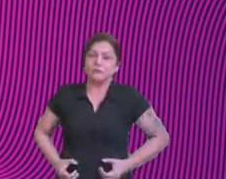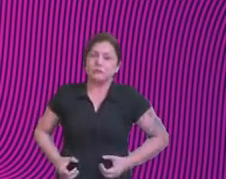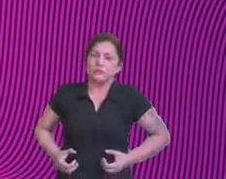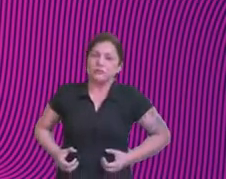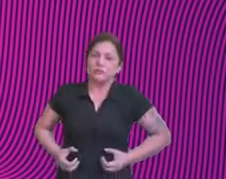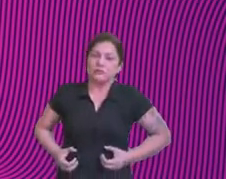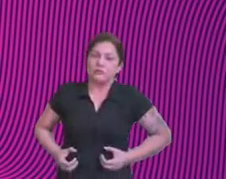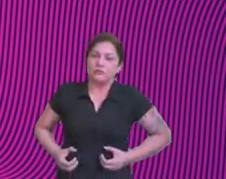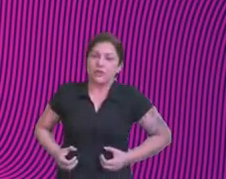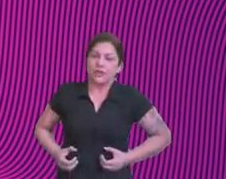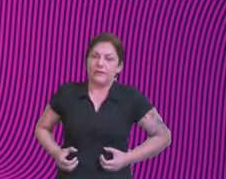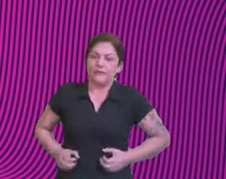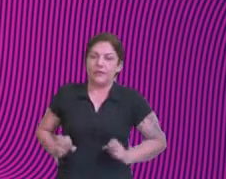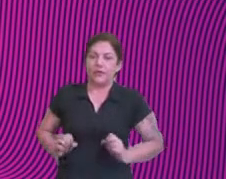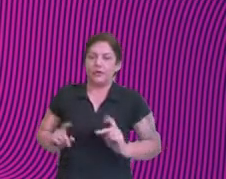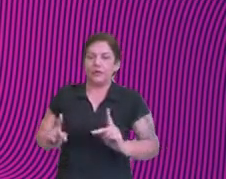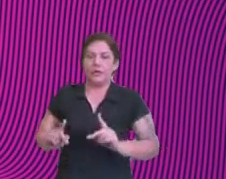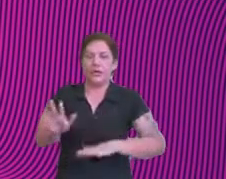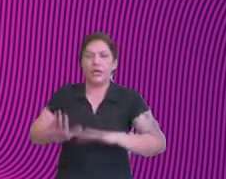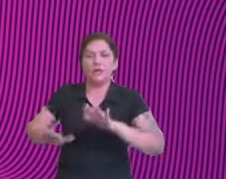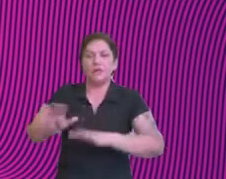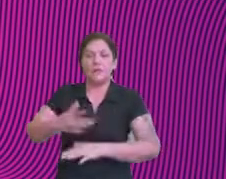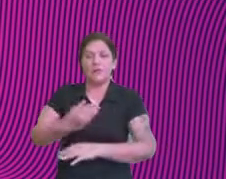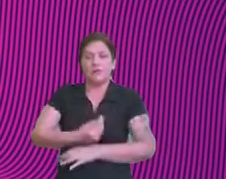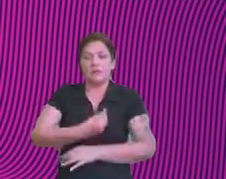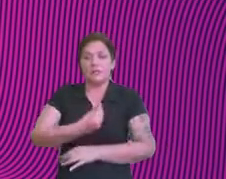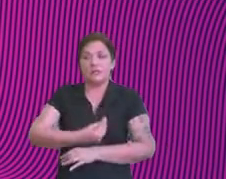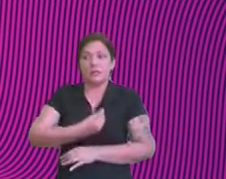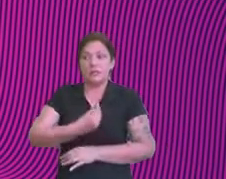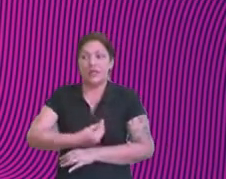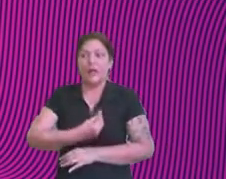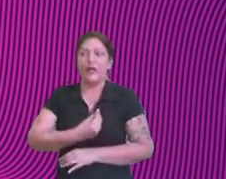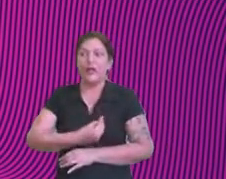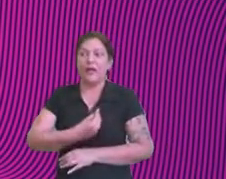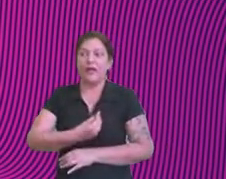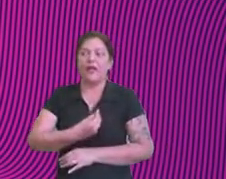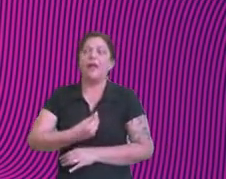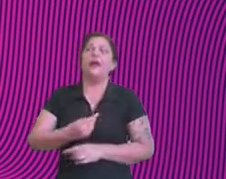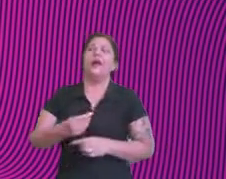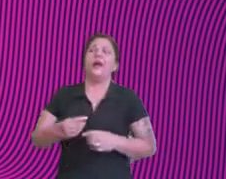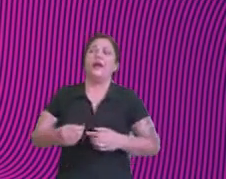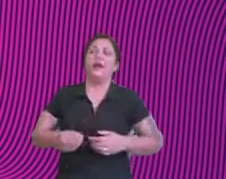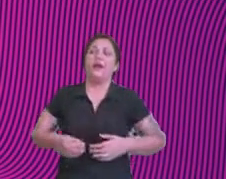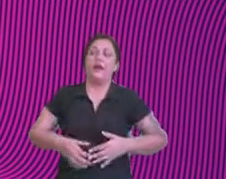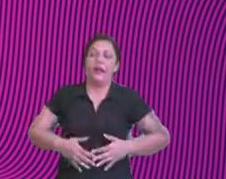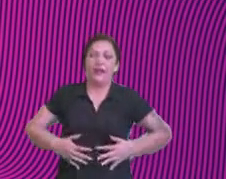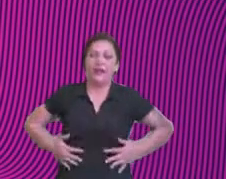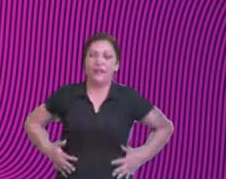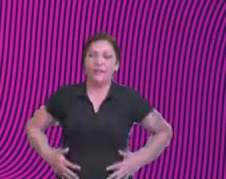porque melhora tanto a qualidade de vida e permite que a paciente continue tratando, né?